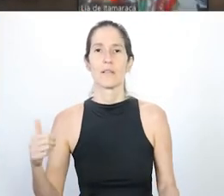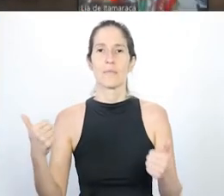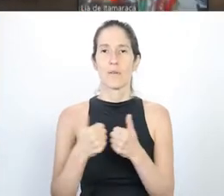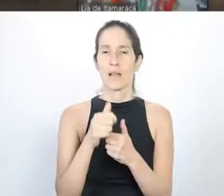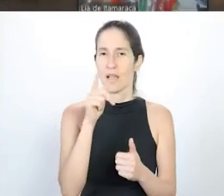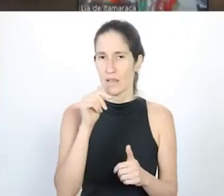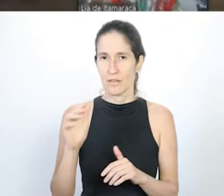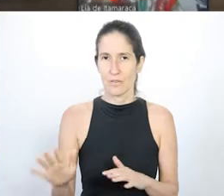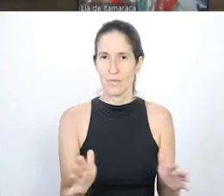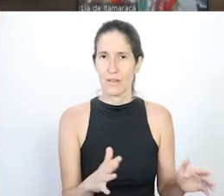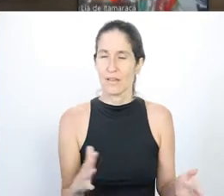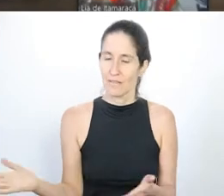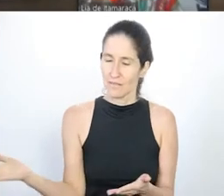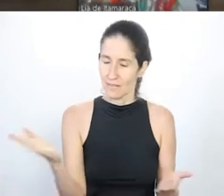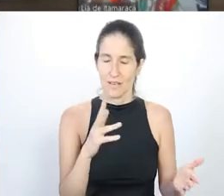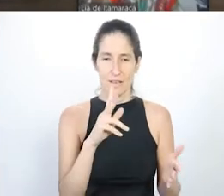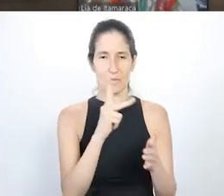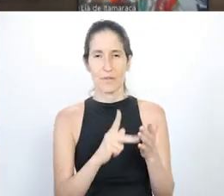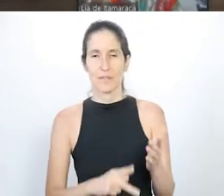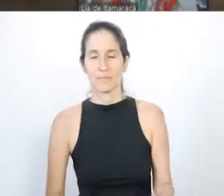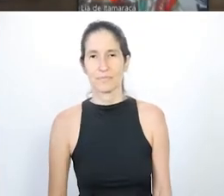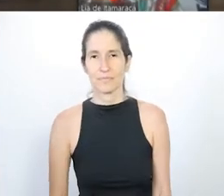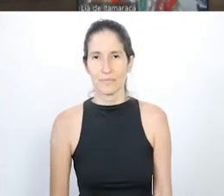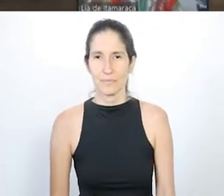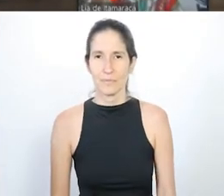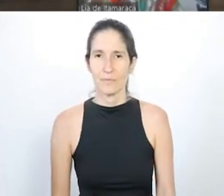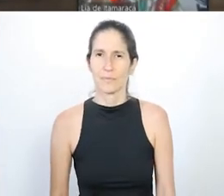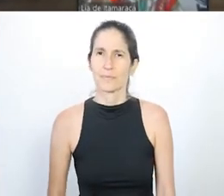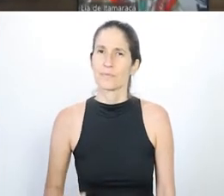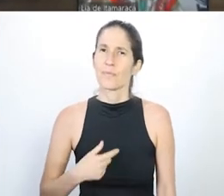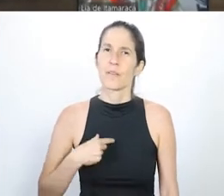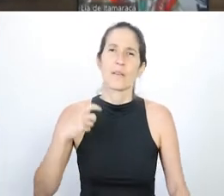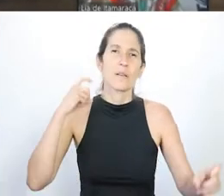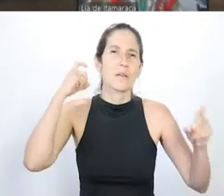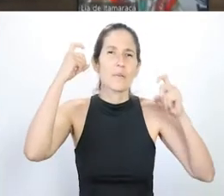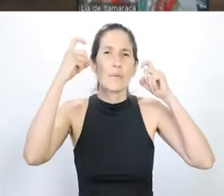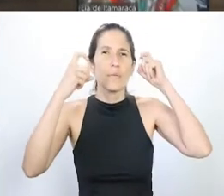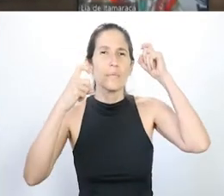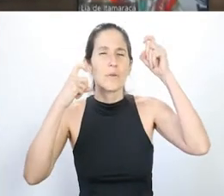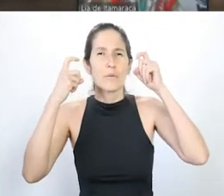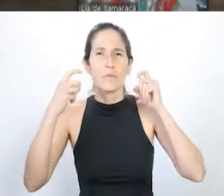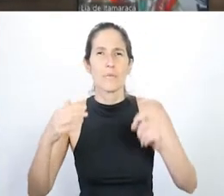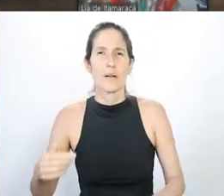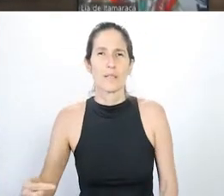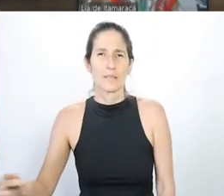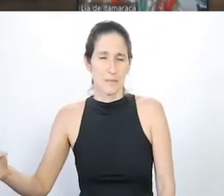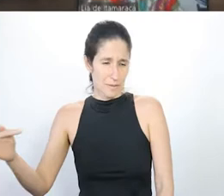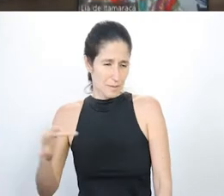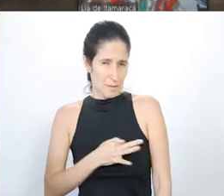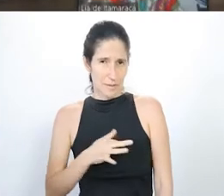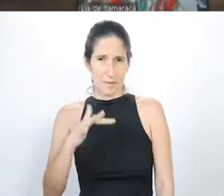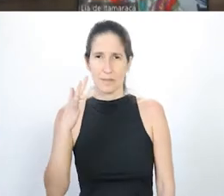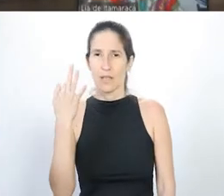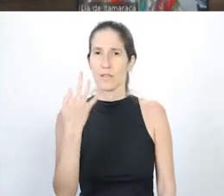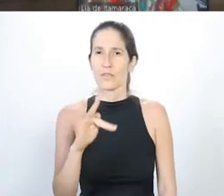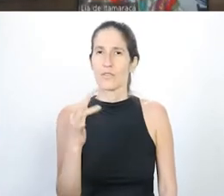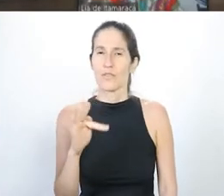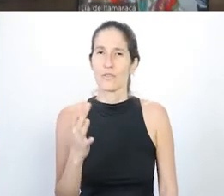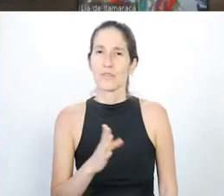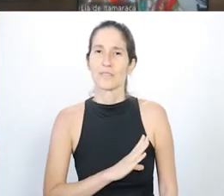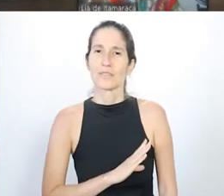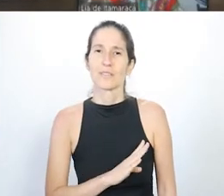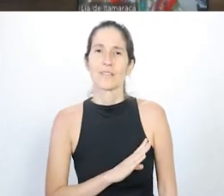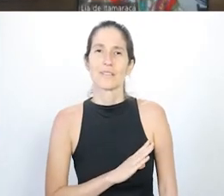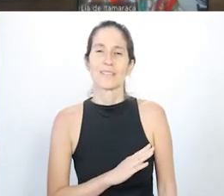Eu fiquei preocupado aqui com a pontada no lado esquerdo, com medo de ter atingido o